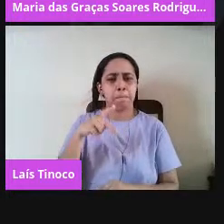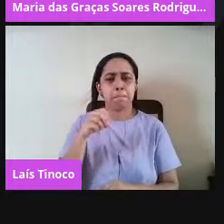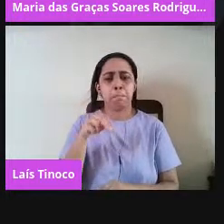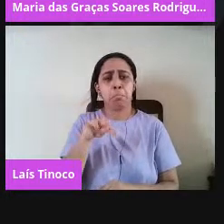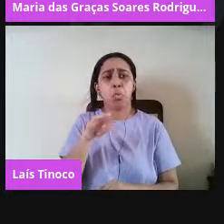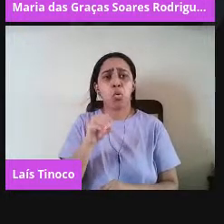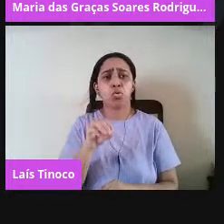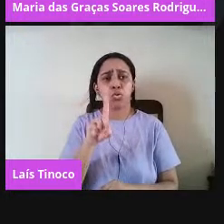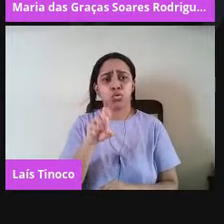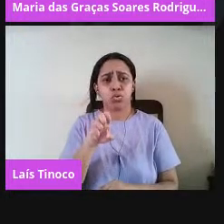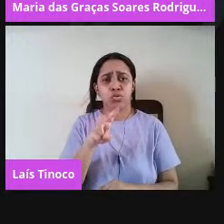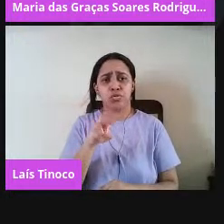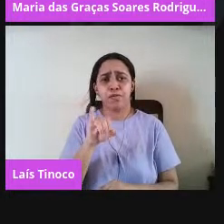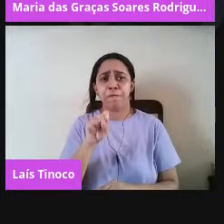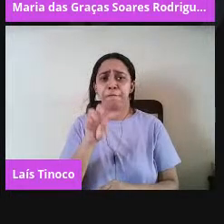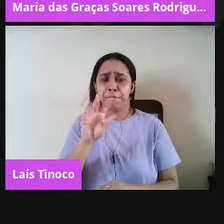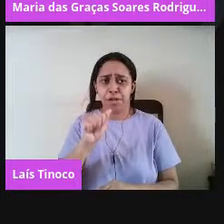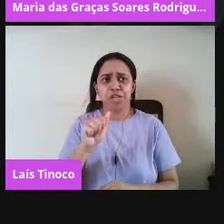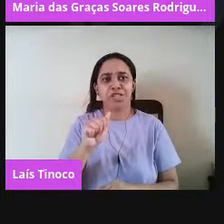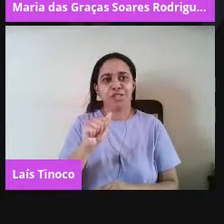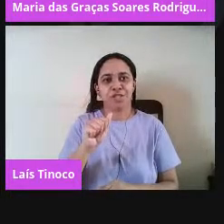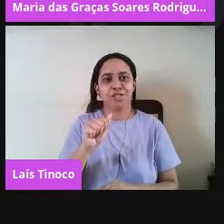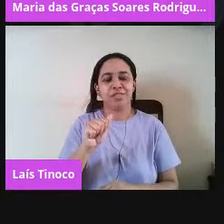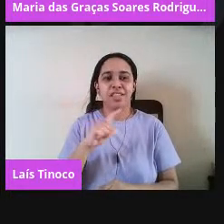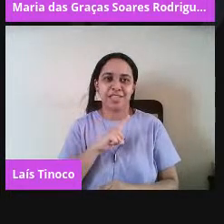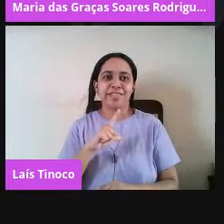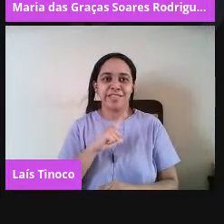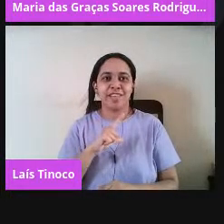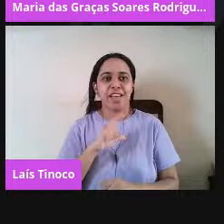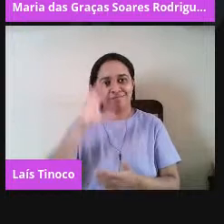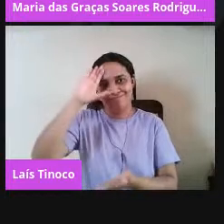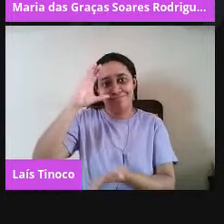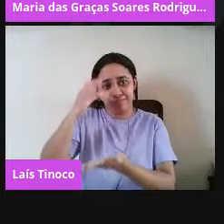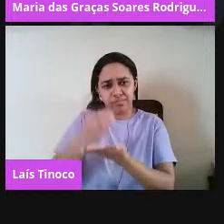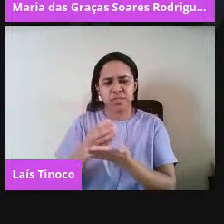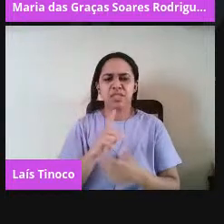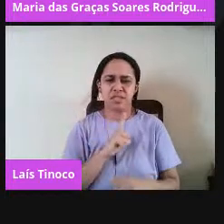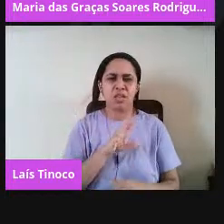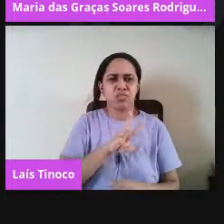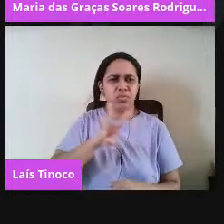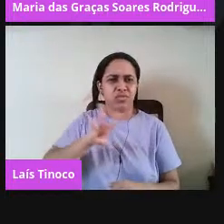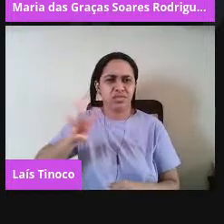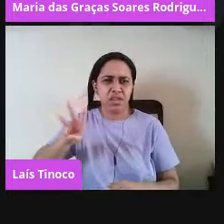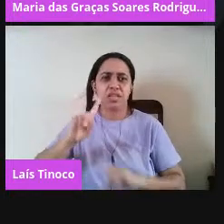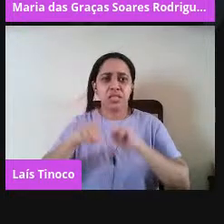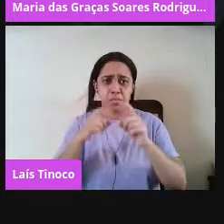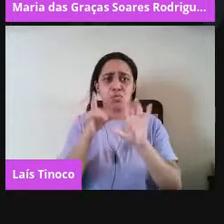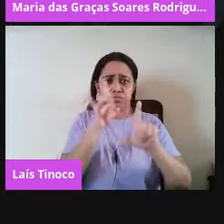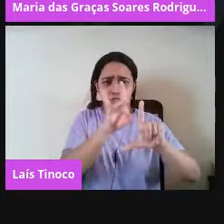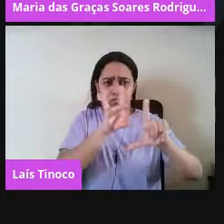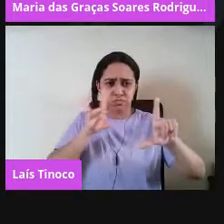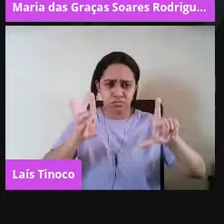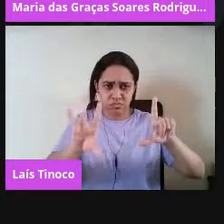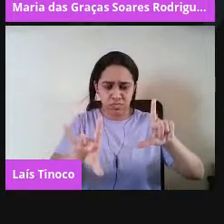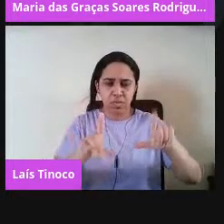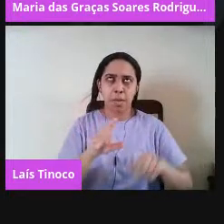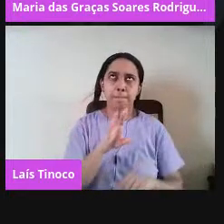disponibilizou, que é uma parte da tese dele. Tem um site aí que depois eu compartilho, é